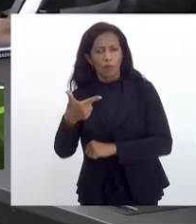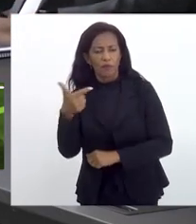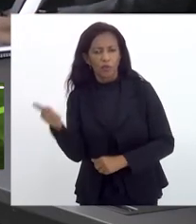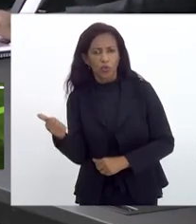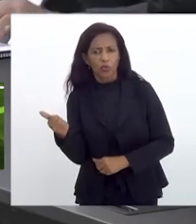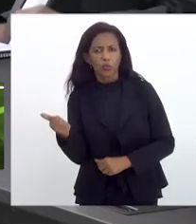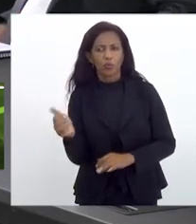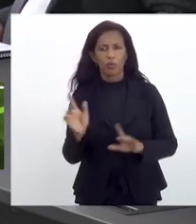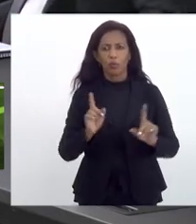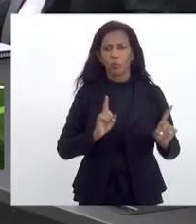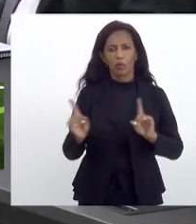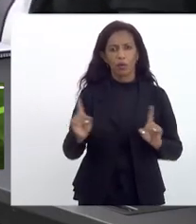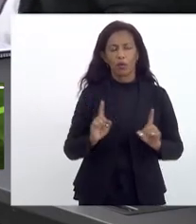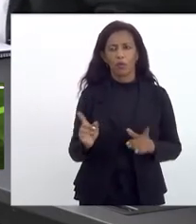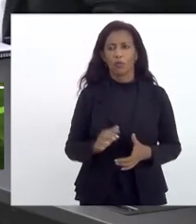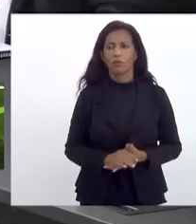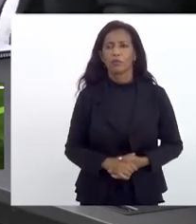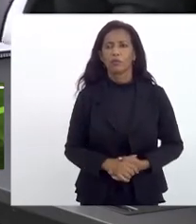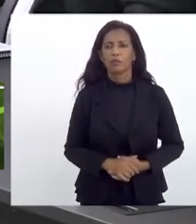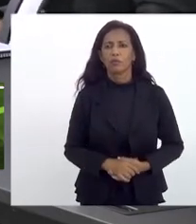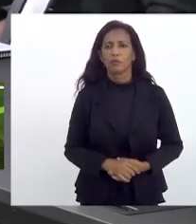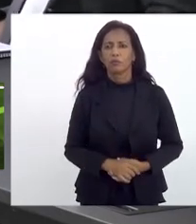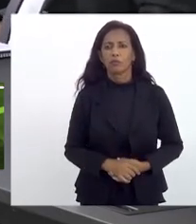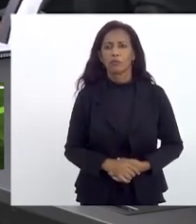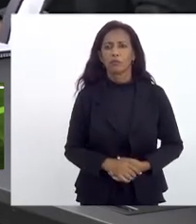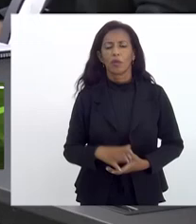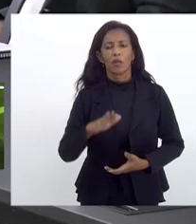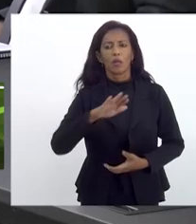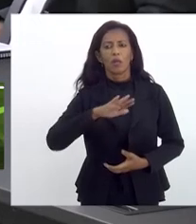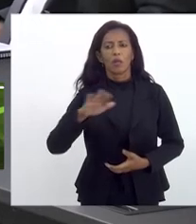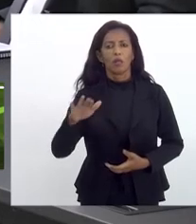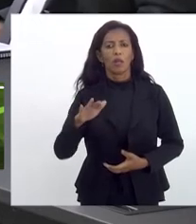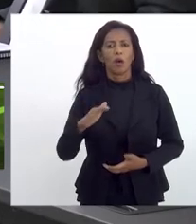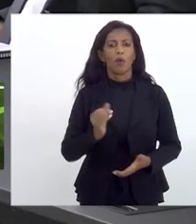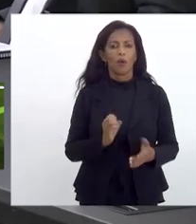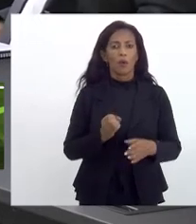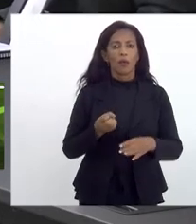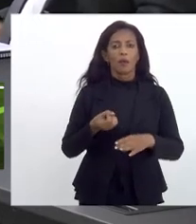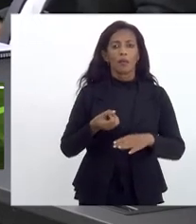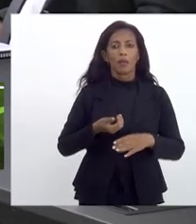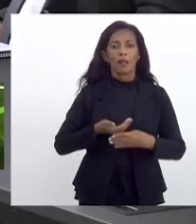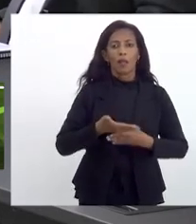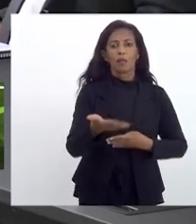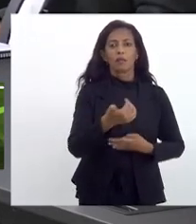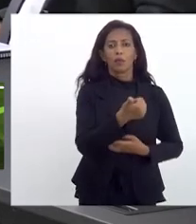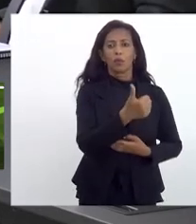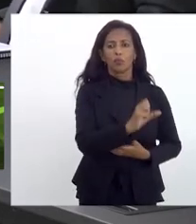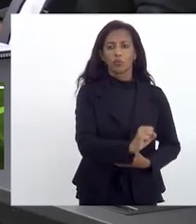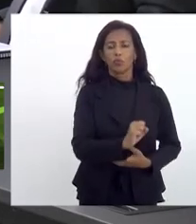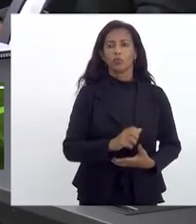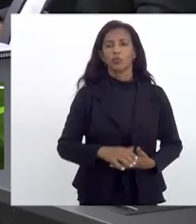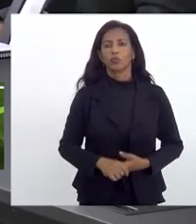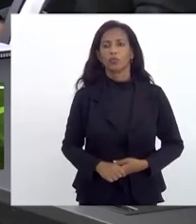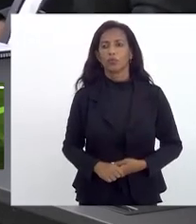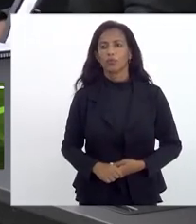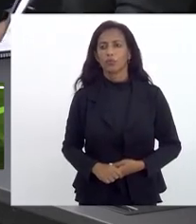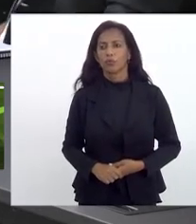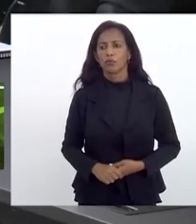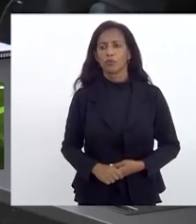que a gente tem aqui que avançar nessa questão do 18 ou 21. Sr. Presidente,